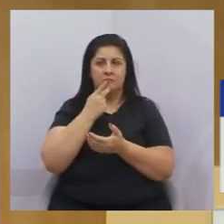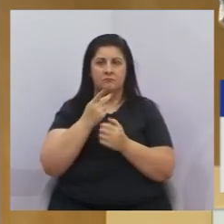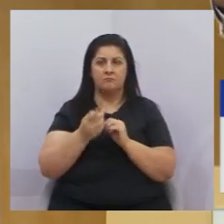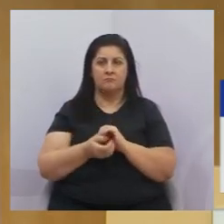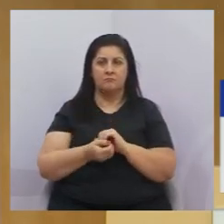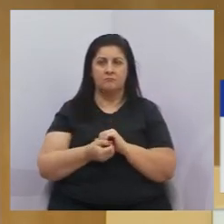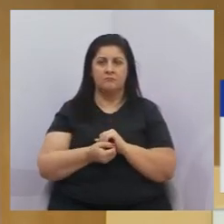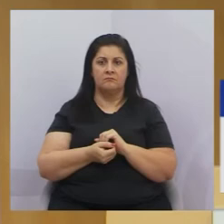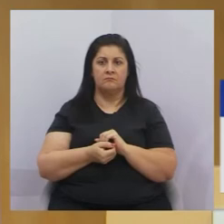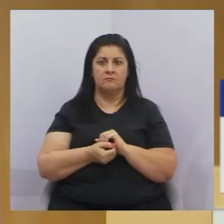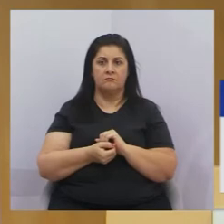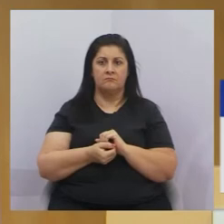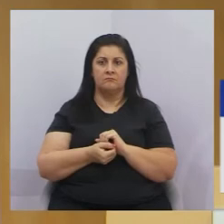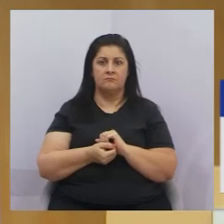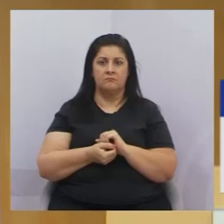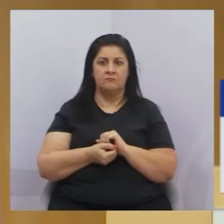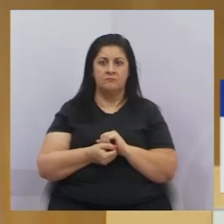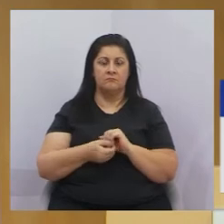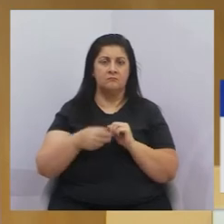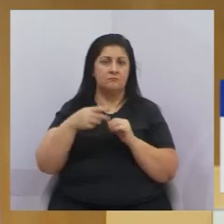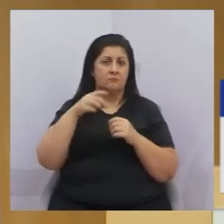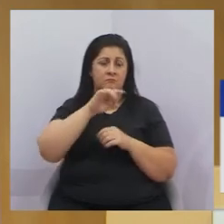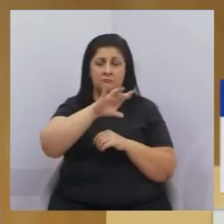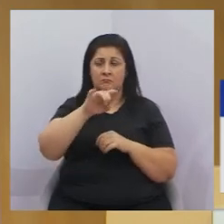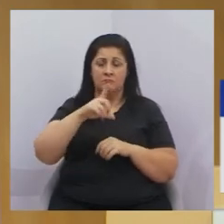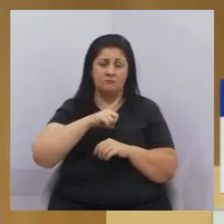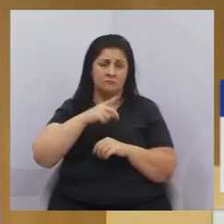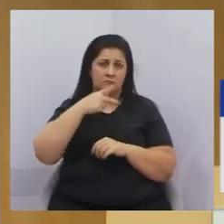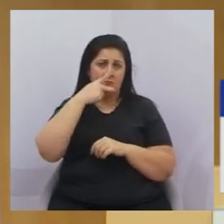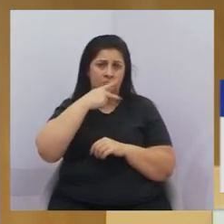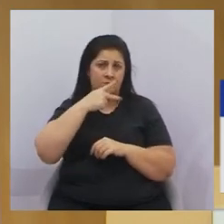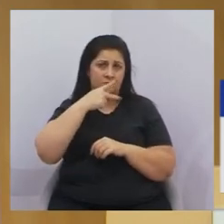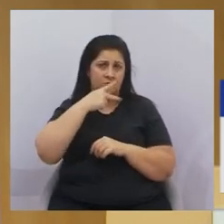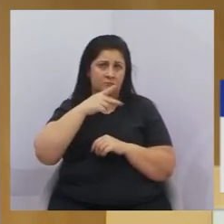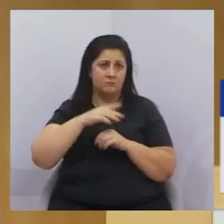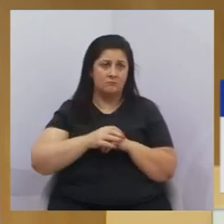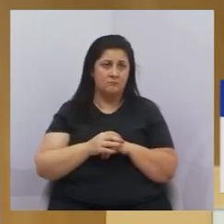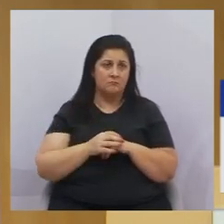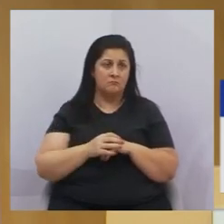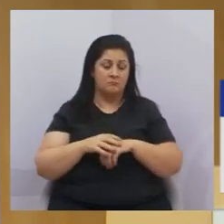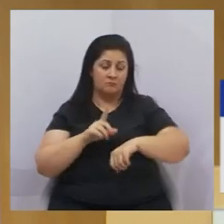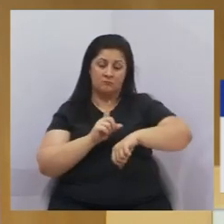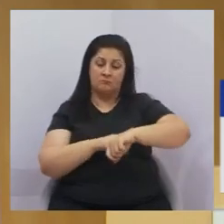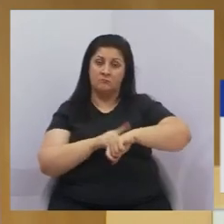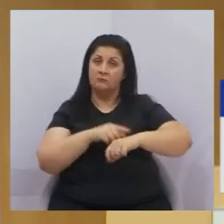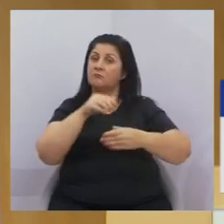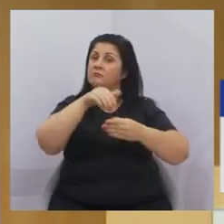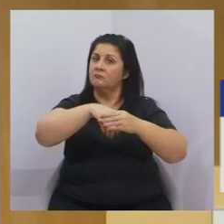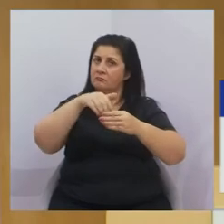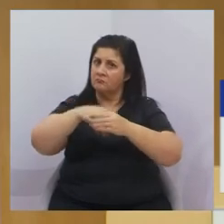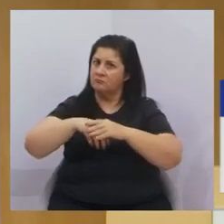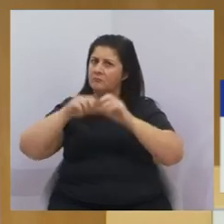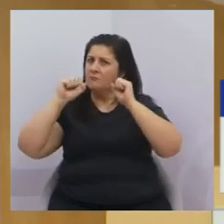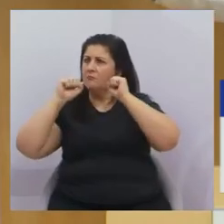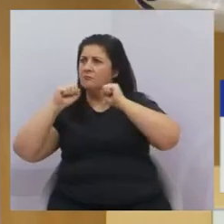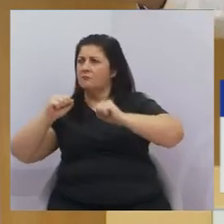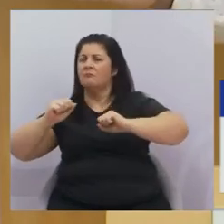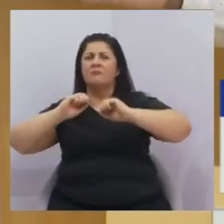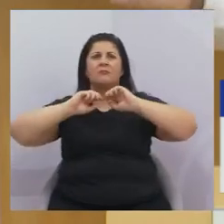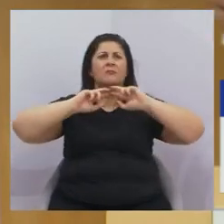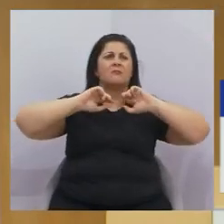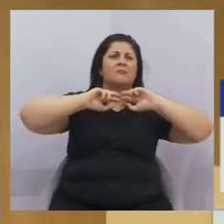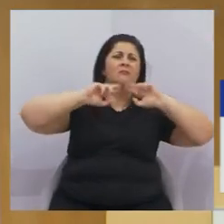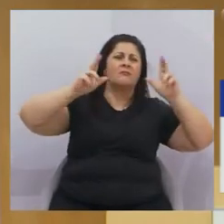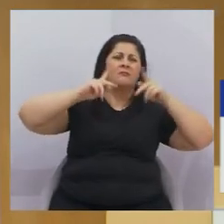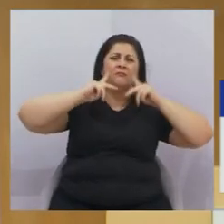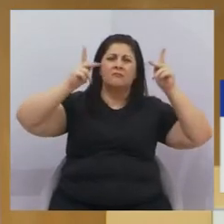cada um tem seu partido político, e hora de fazer campanha é no tempo de eleição. Apresenta suas propostas, apresenta seus